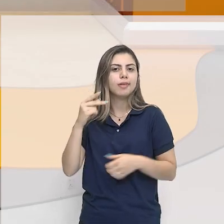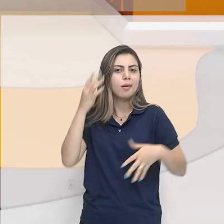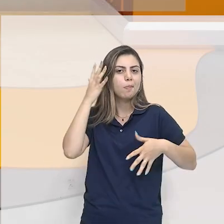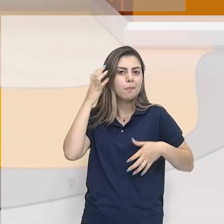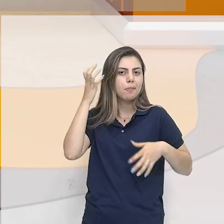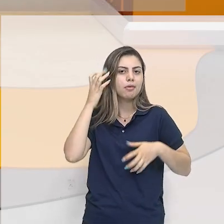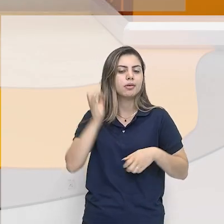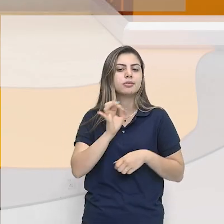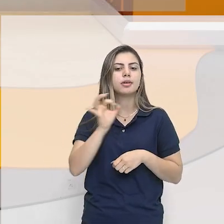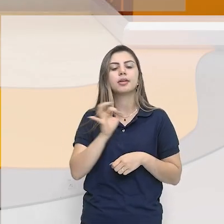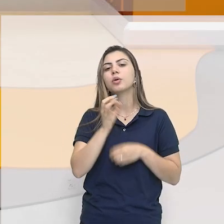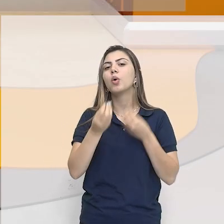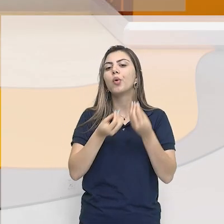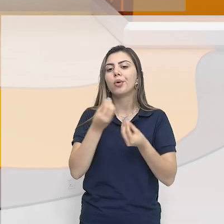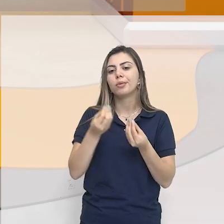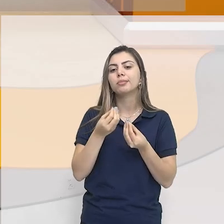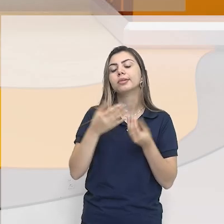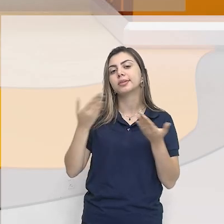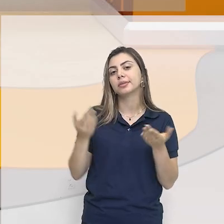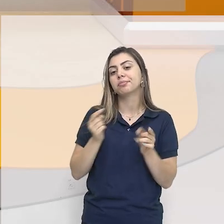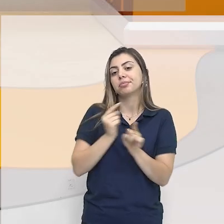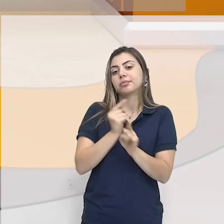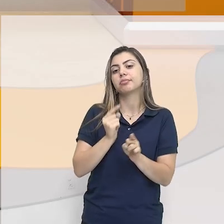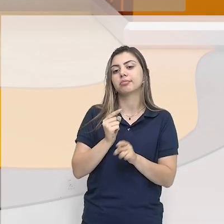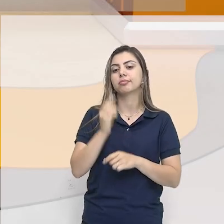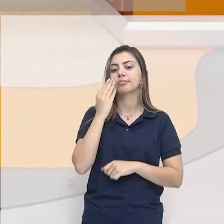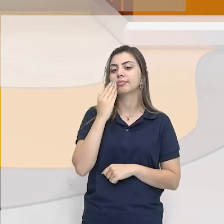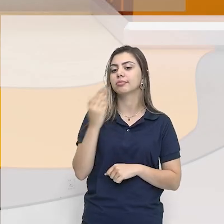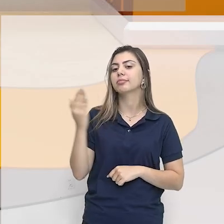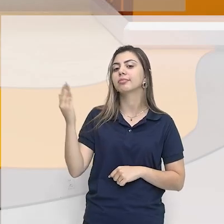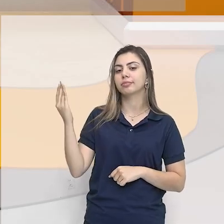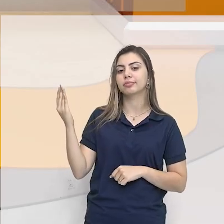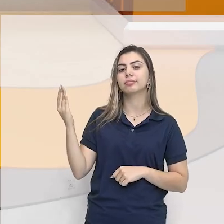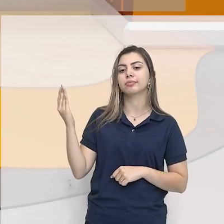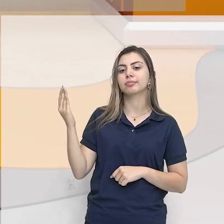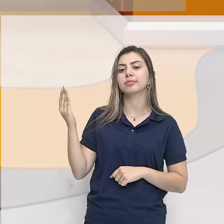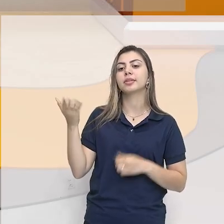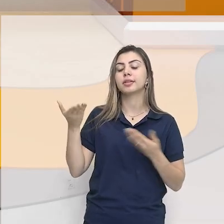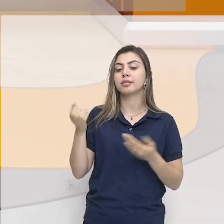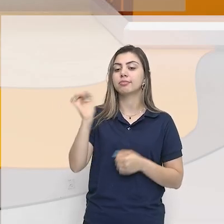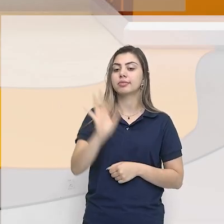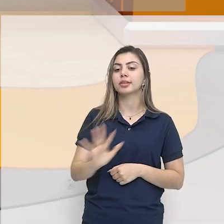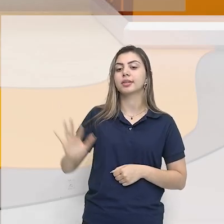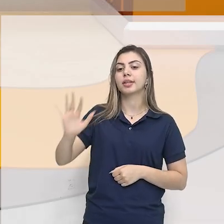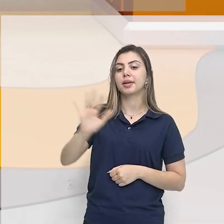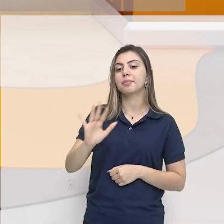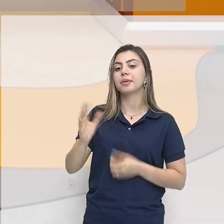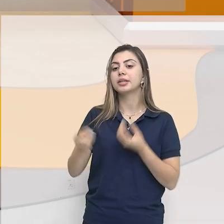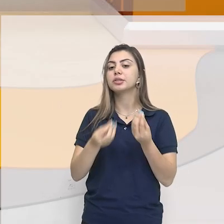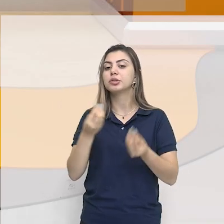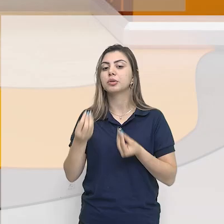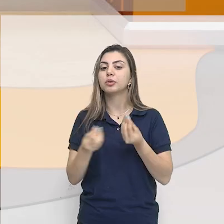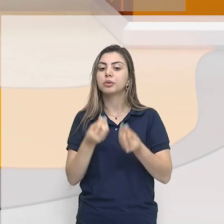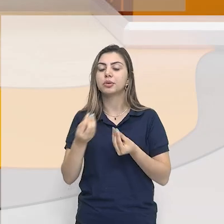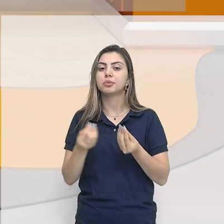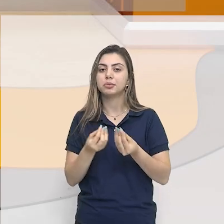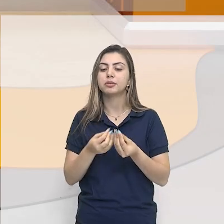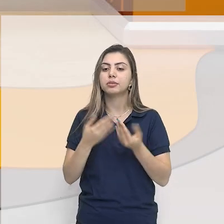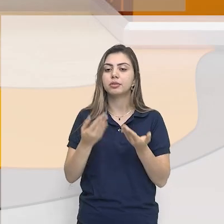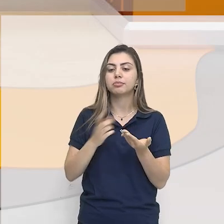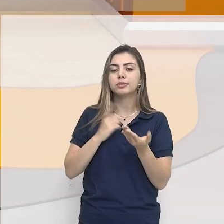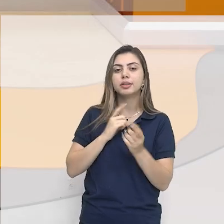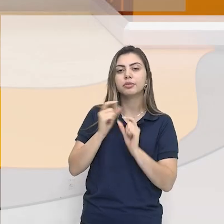As características físicas, então, do fóssil Lucy. Exatamente por isso que, né, nessa última imagem, vocês têm, então, aí, né? Através, então,